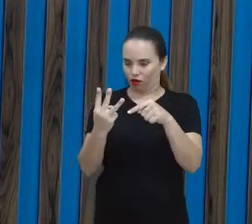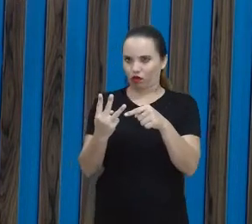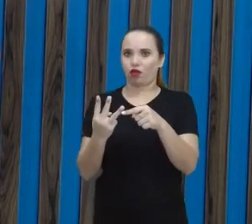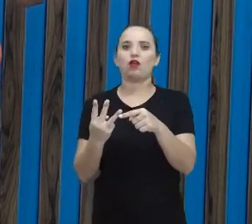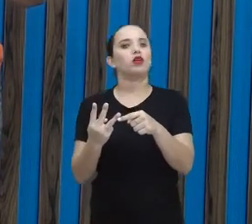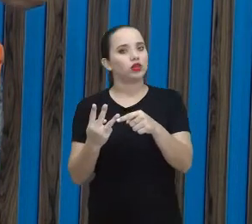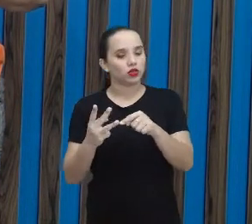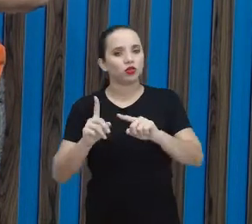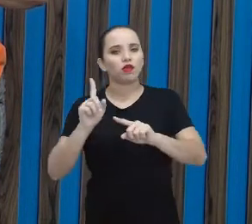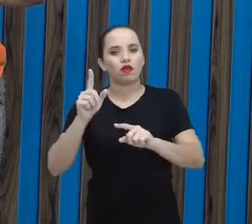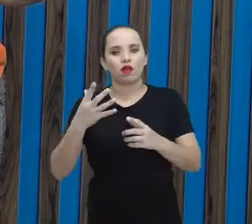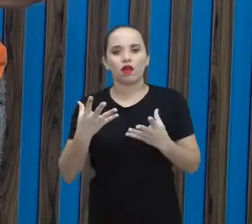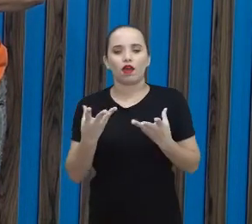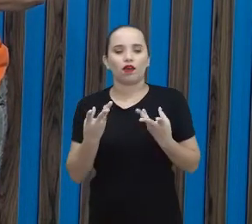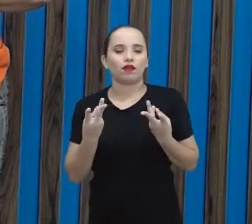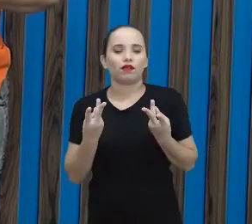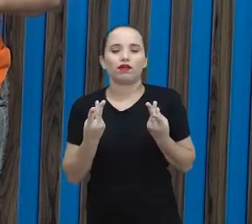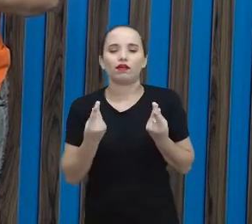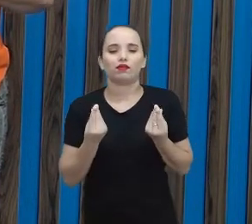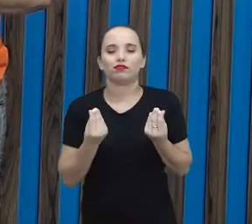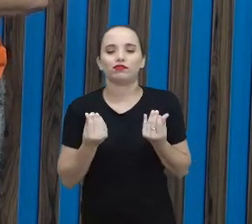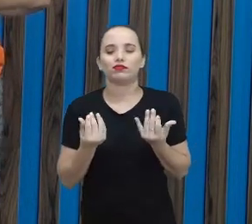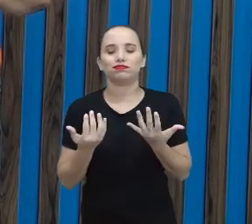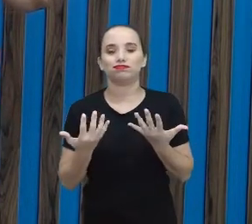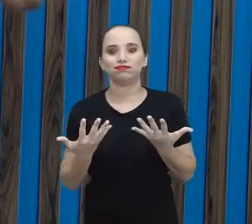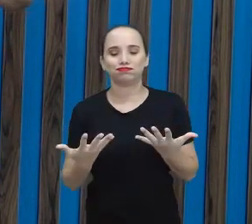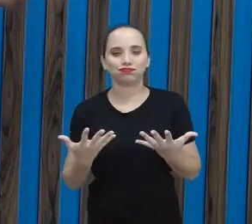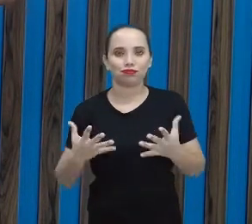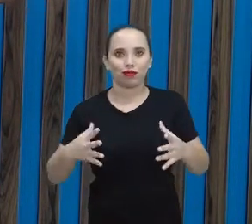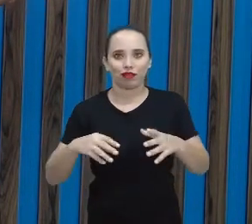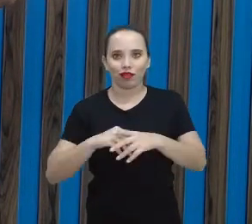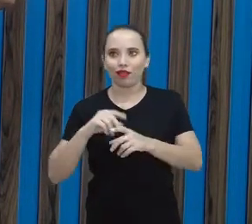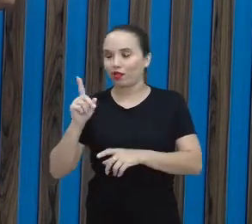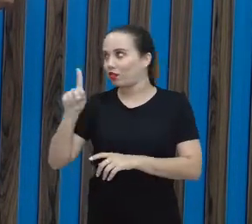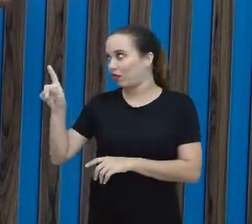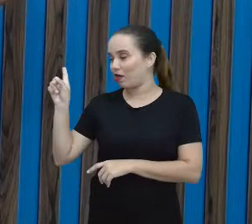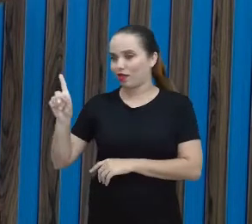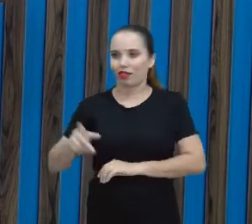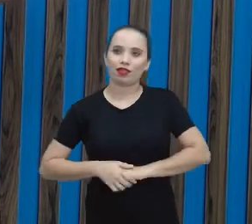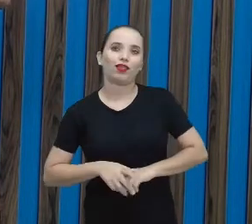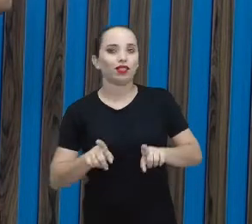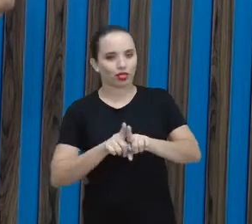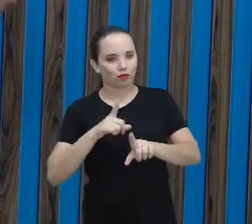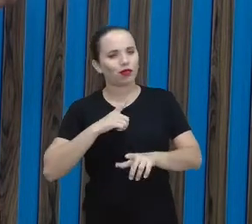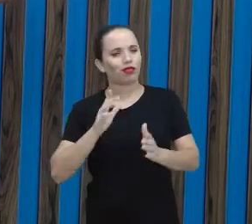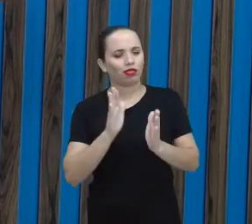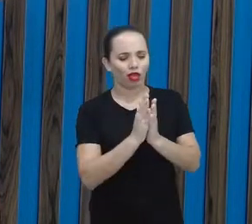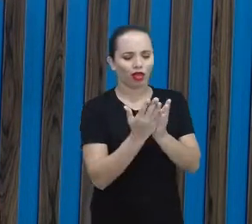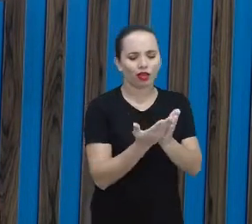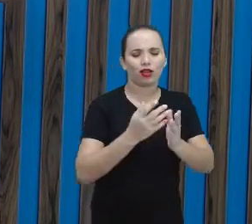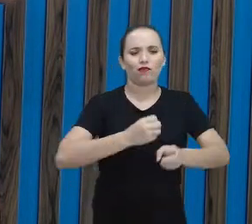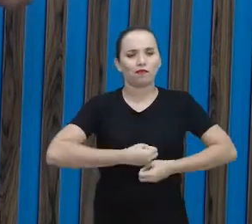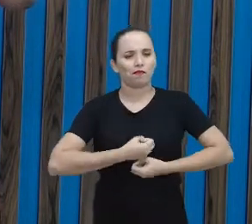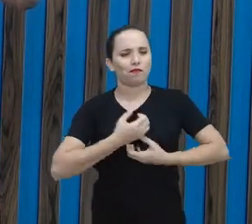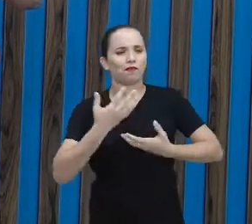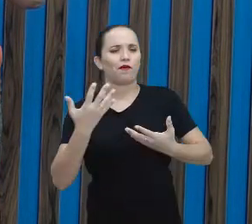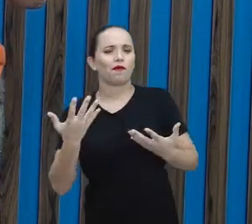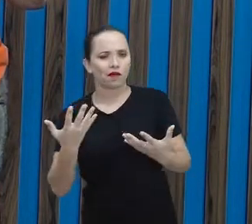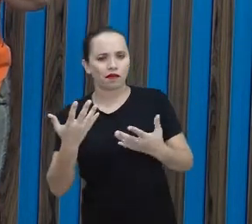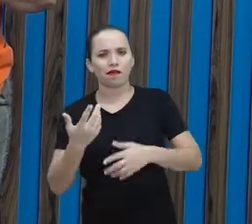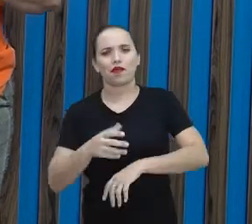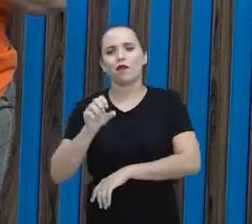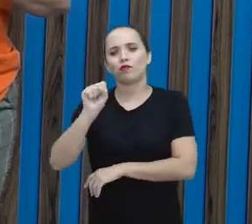o primor da arte armorial de Ariano. Além de livros de poemas, de sonetos, ele escreveu